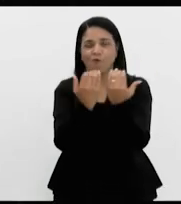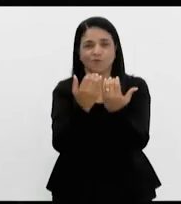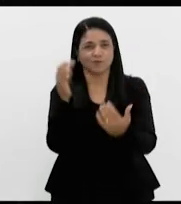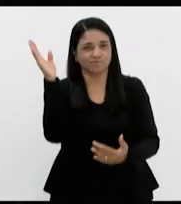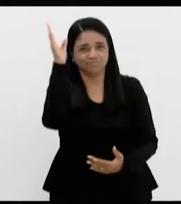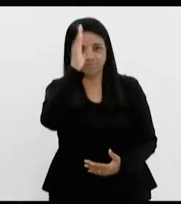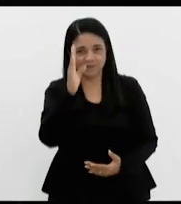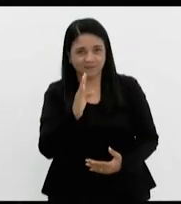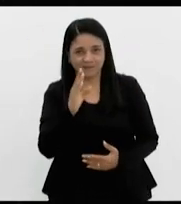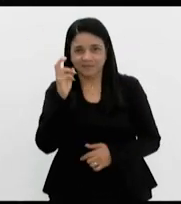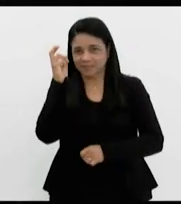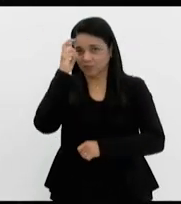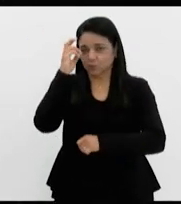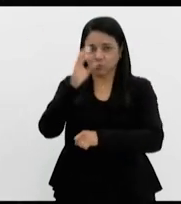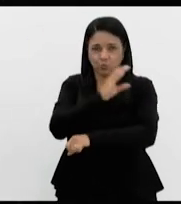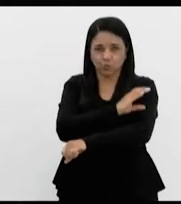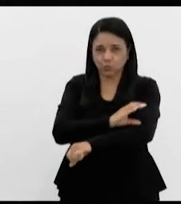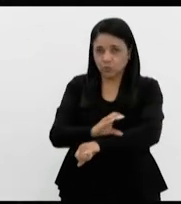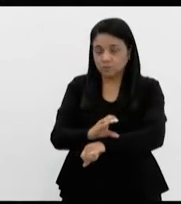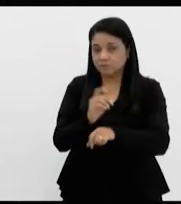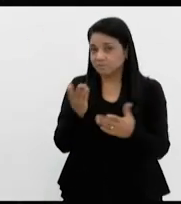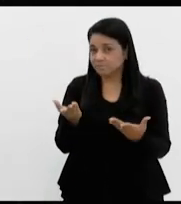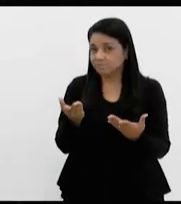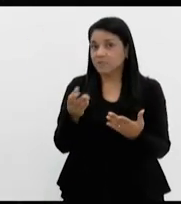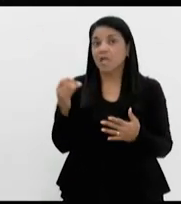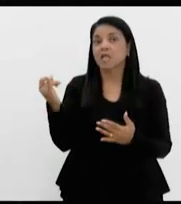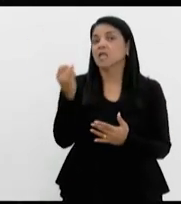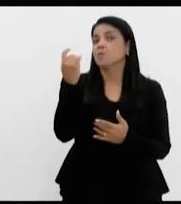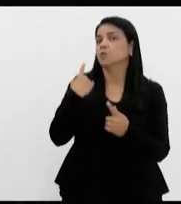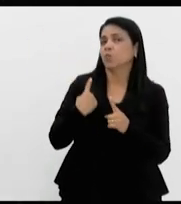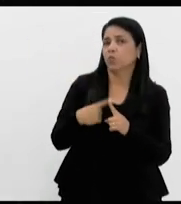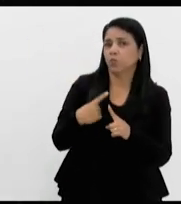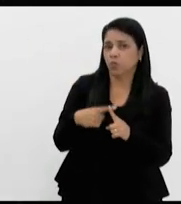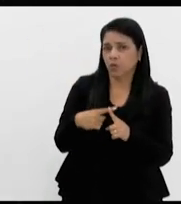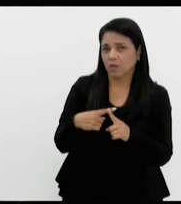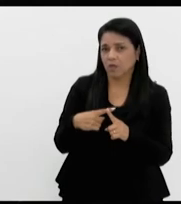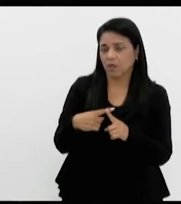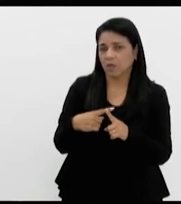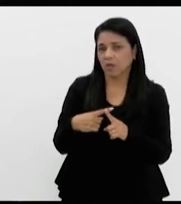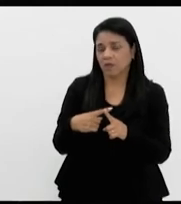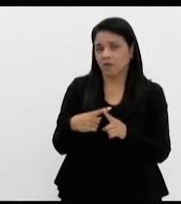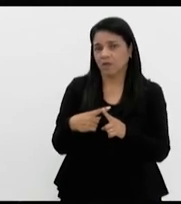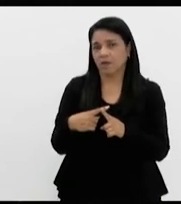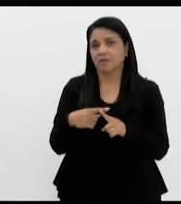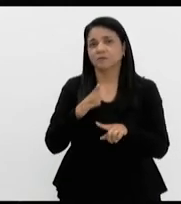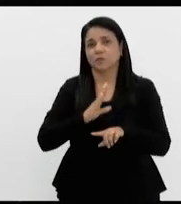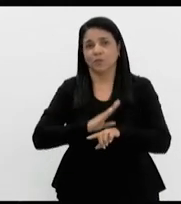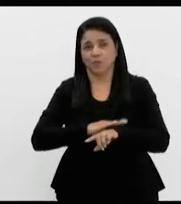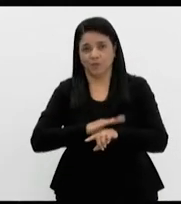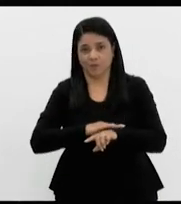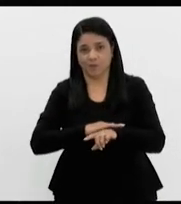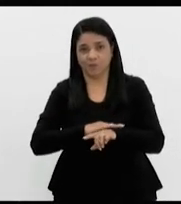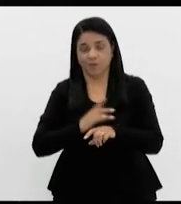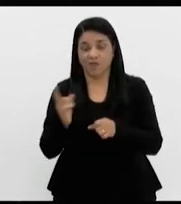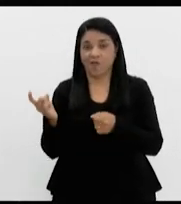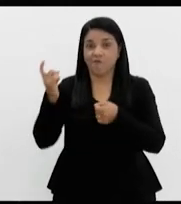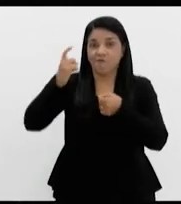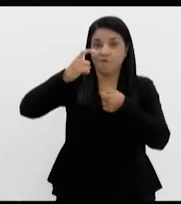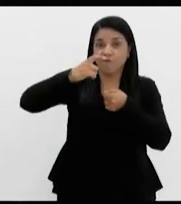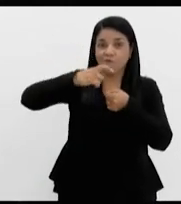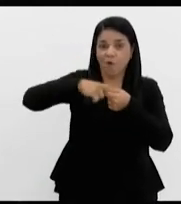de Cultura. E por que é tão importante essa conferência nesse momento? Pela retomada